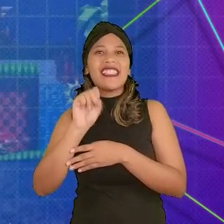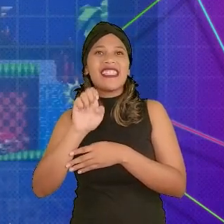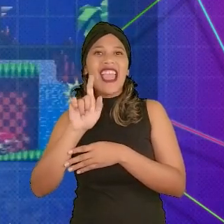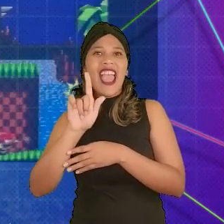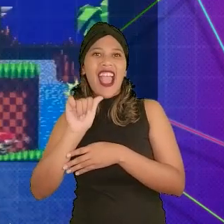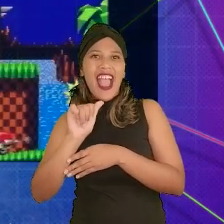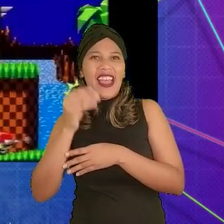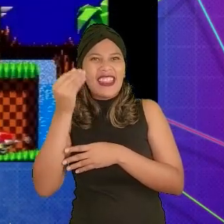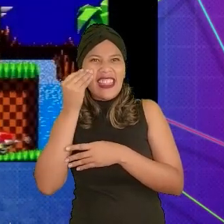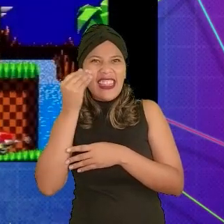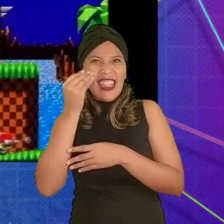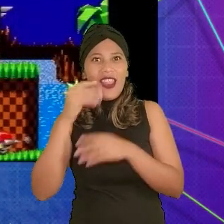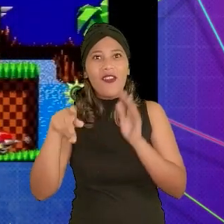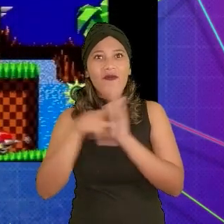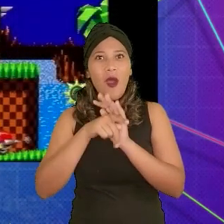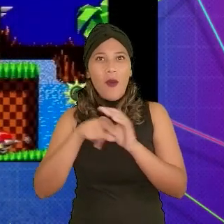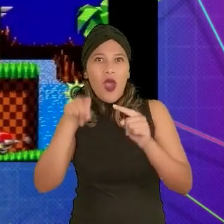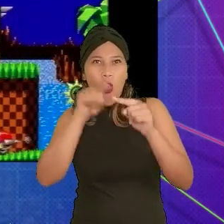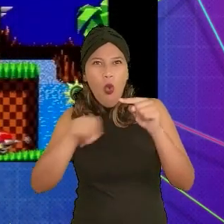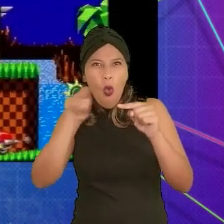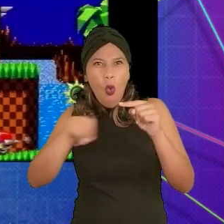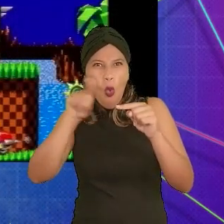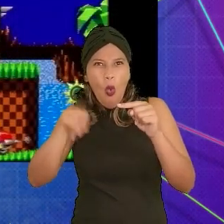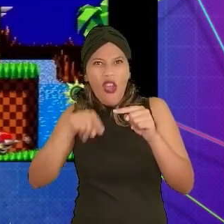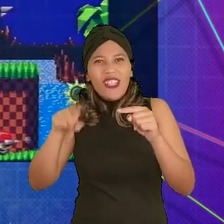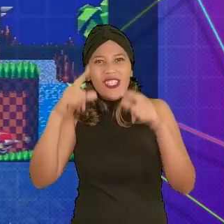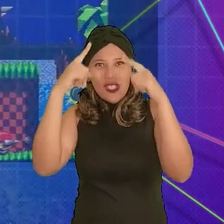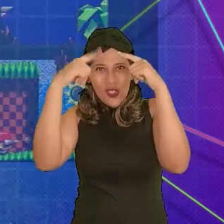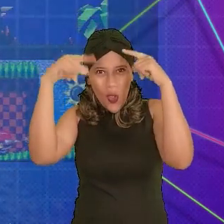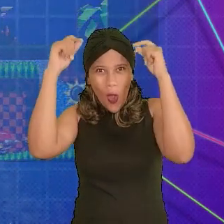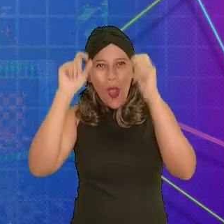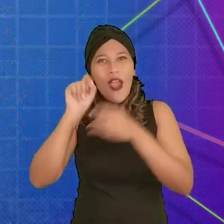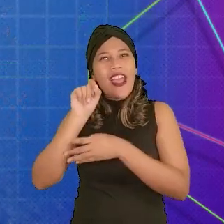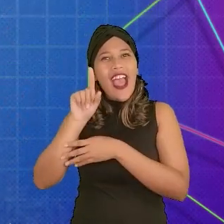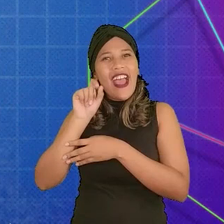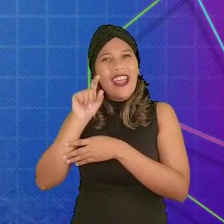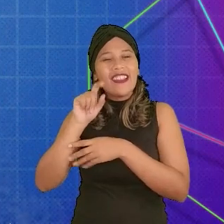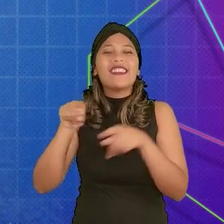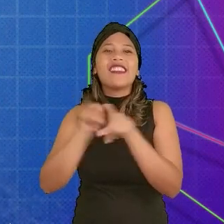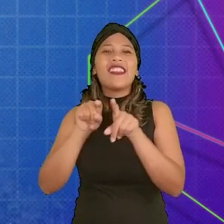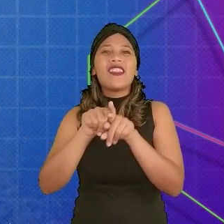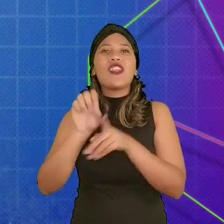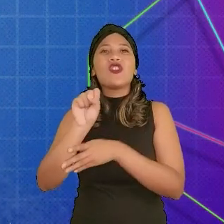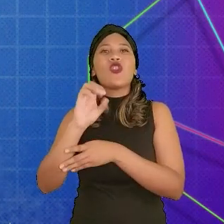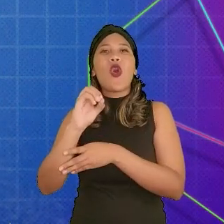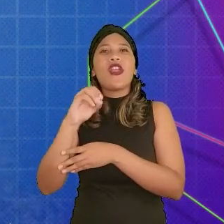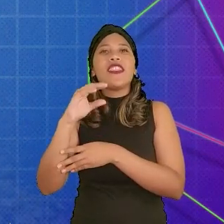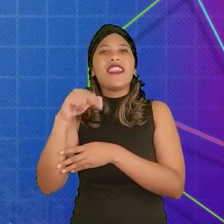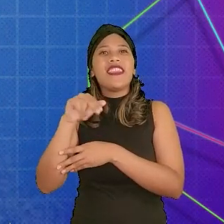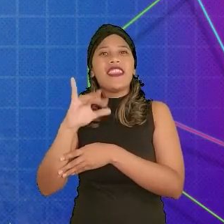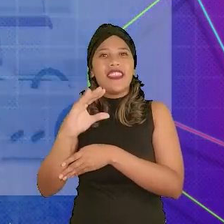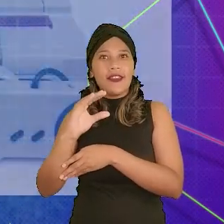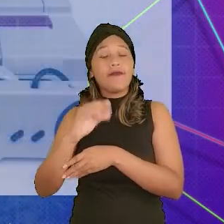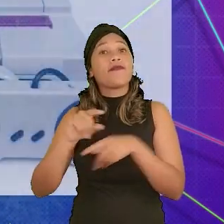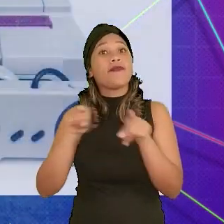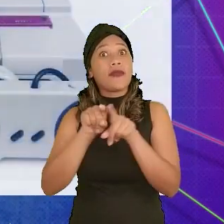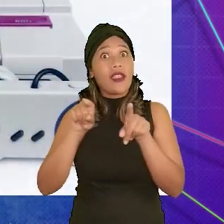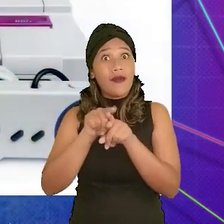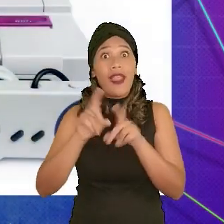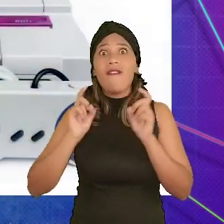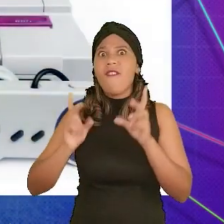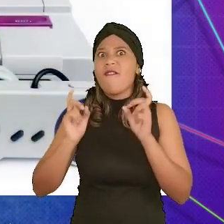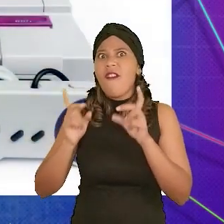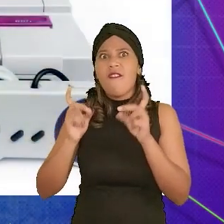lança o Sonic the Hedgehog. No mesmo ano, a Nintendo lança o Super Famicom nos Estados Unidos, com o nome de Super NES, o